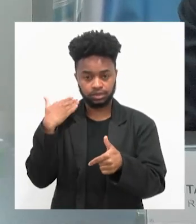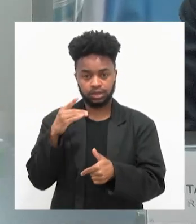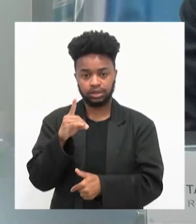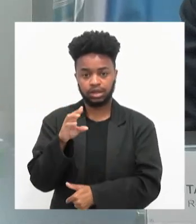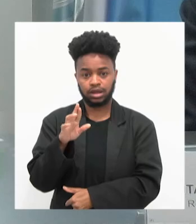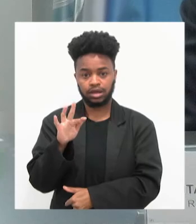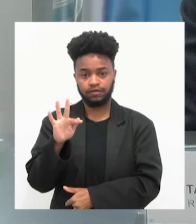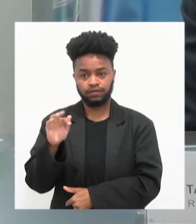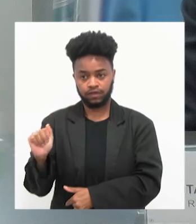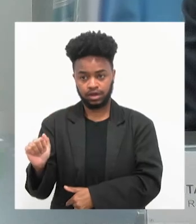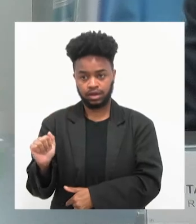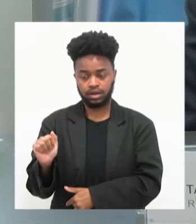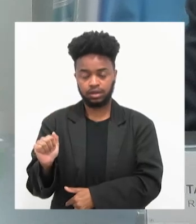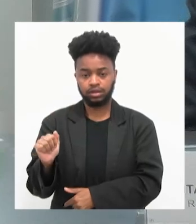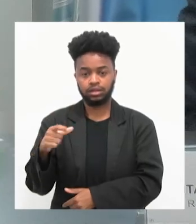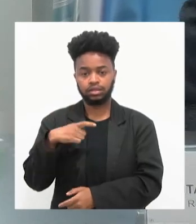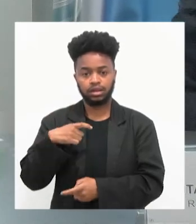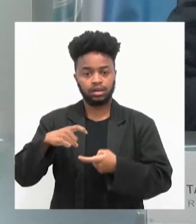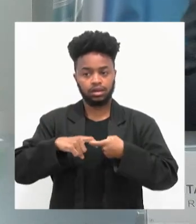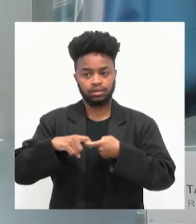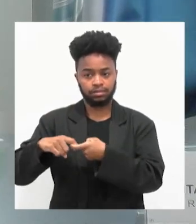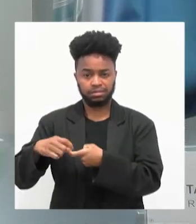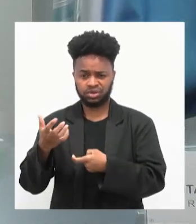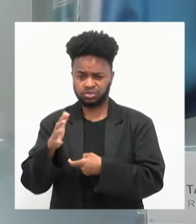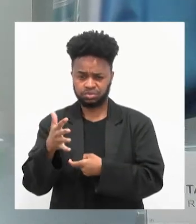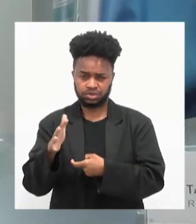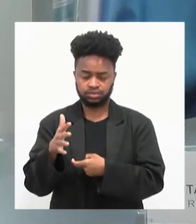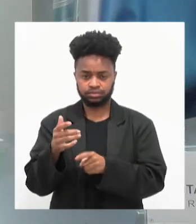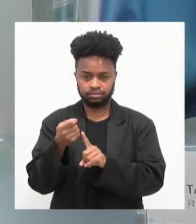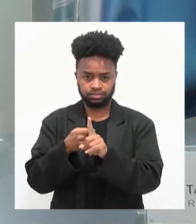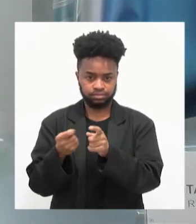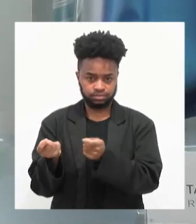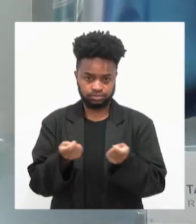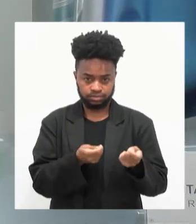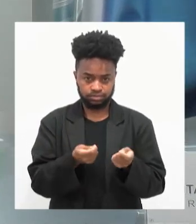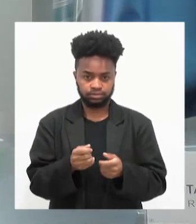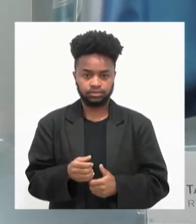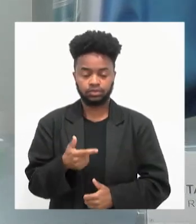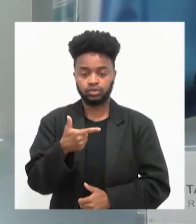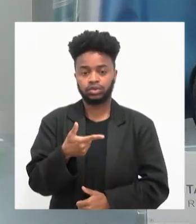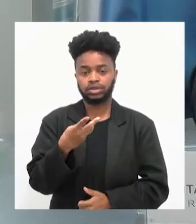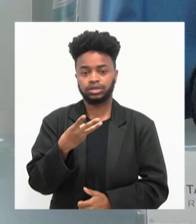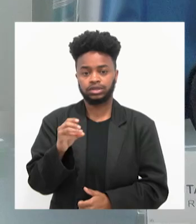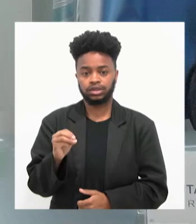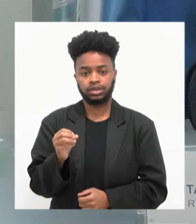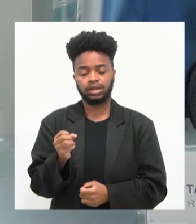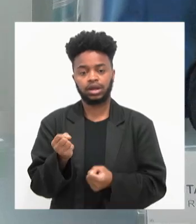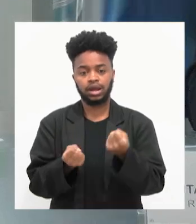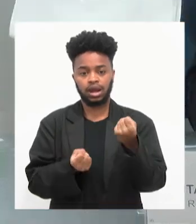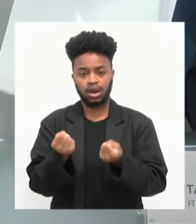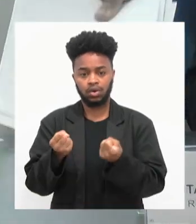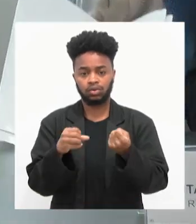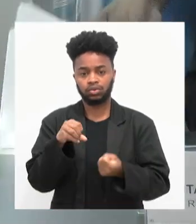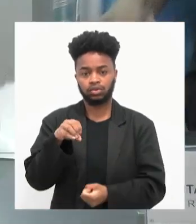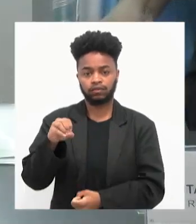DRFA, foram rebocados, mais ou menos, né, por mês, era o que ele rebocava, 230 carros, 90